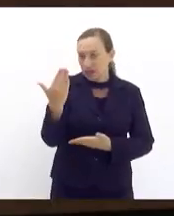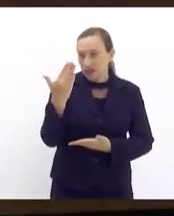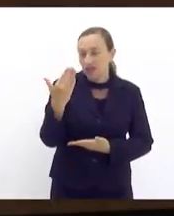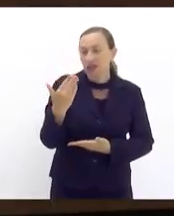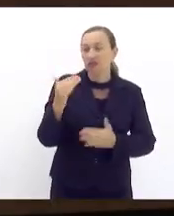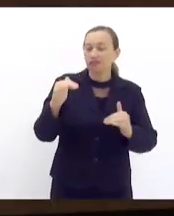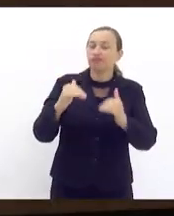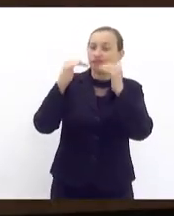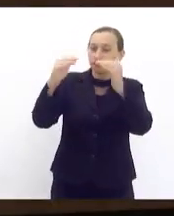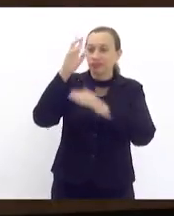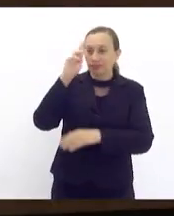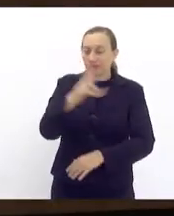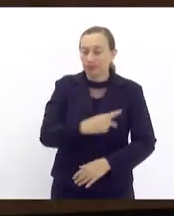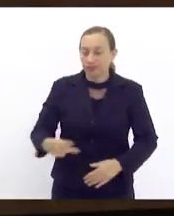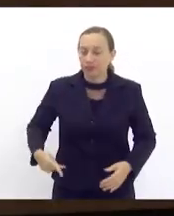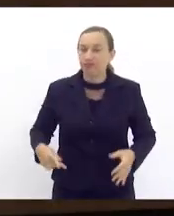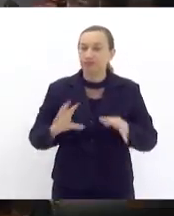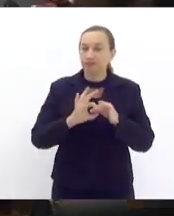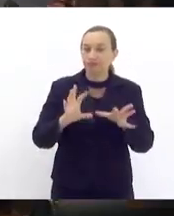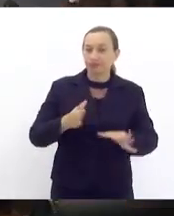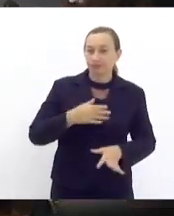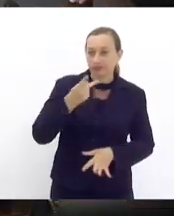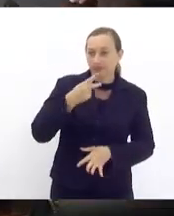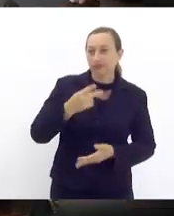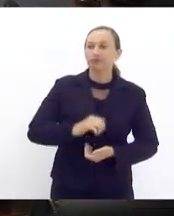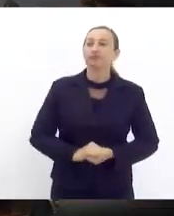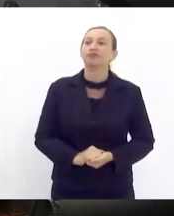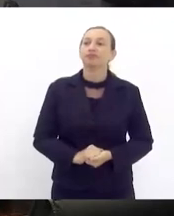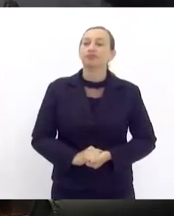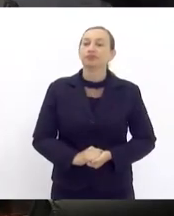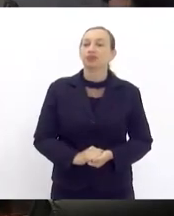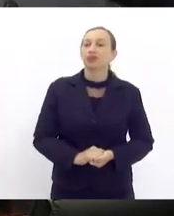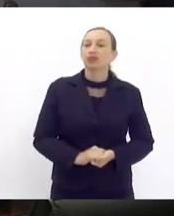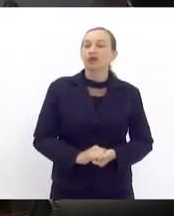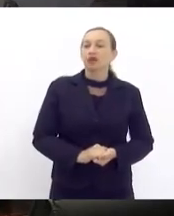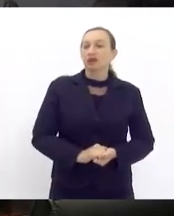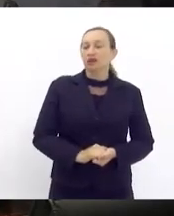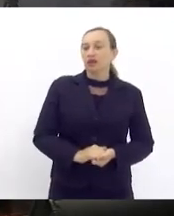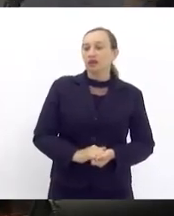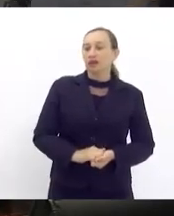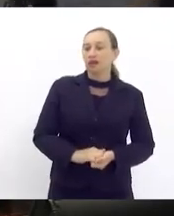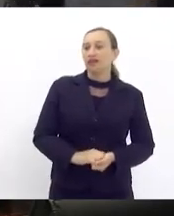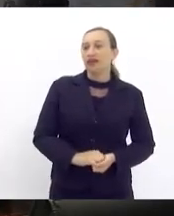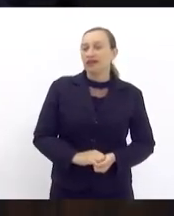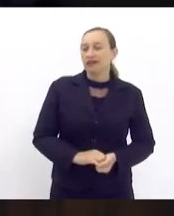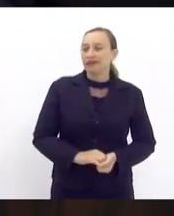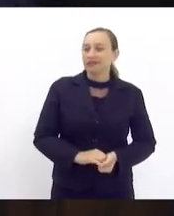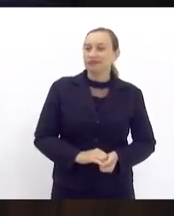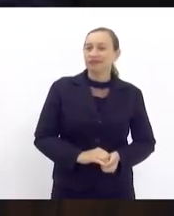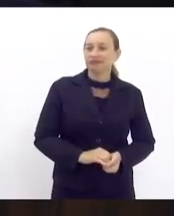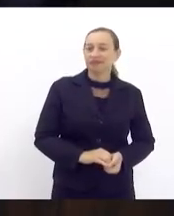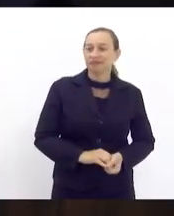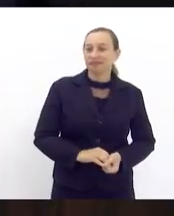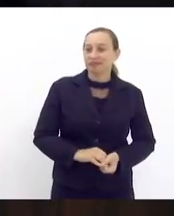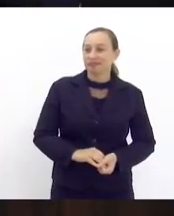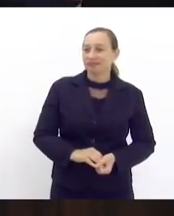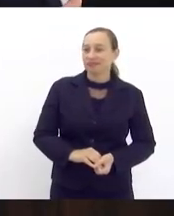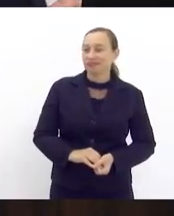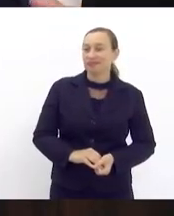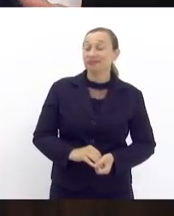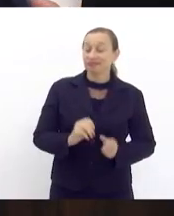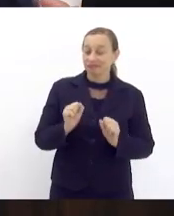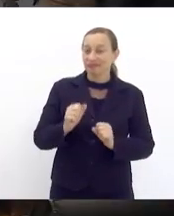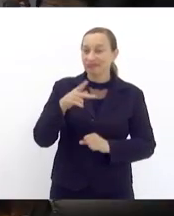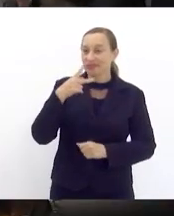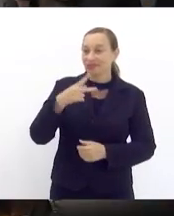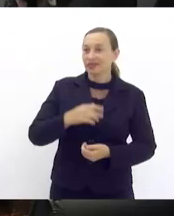vossa excelência por ter sido Generoso comigo Obrigado deputada bobina pode